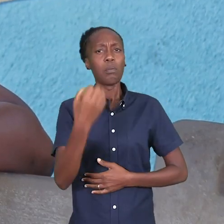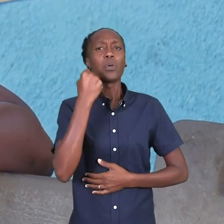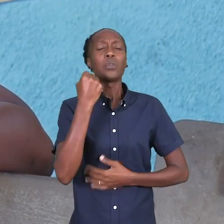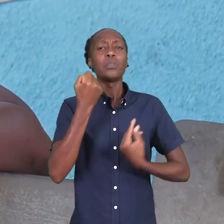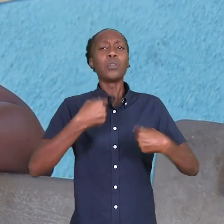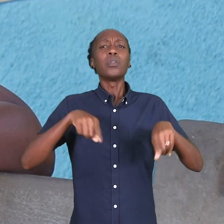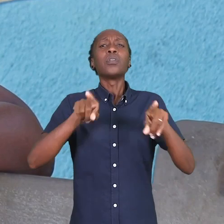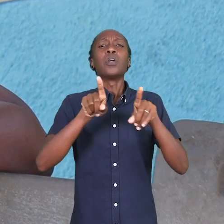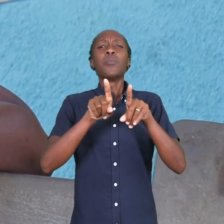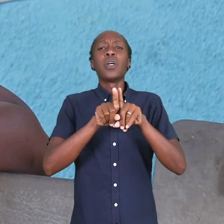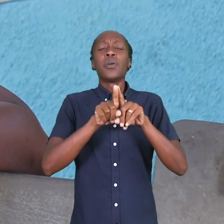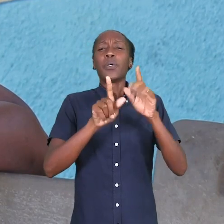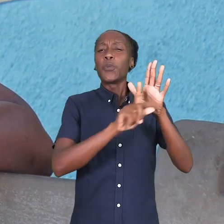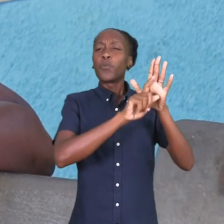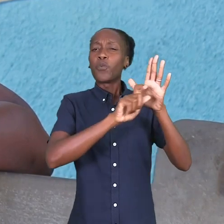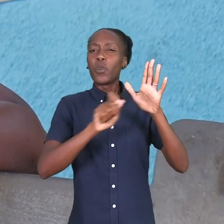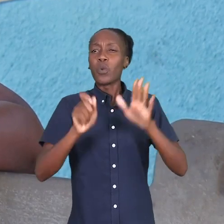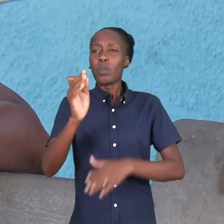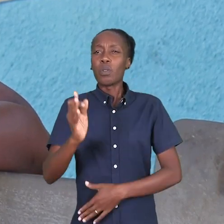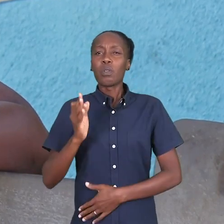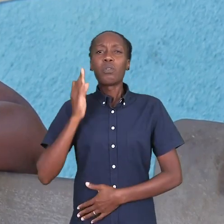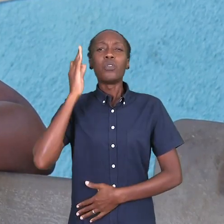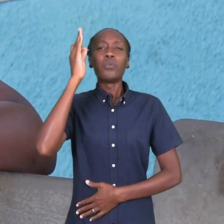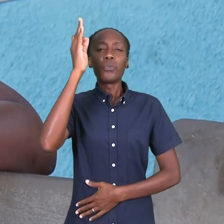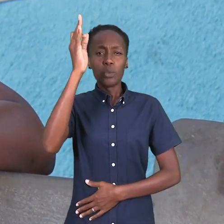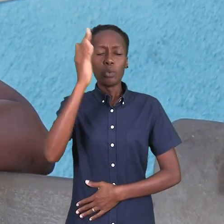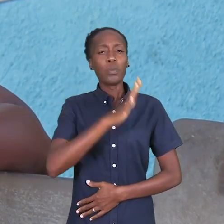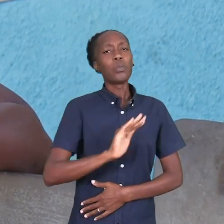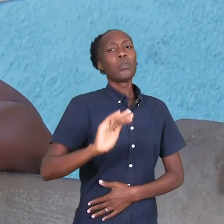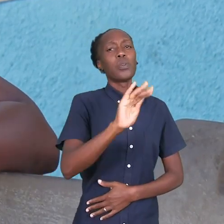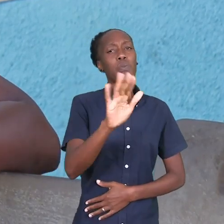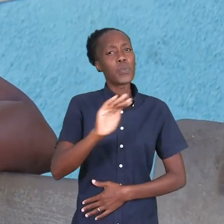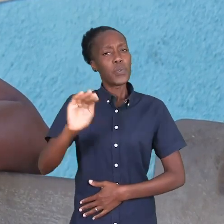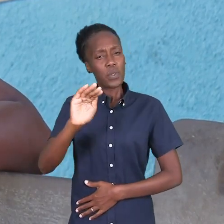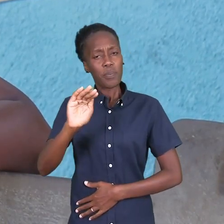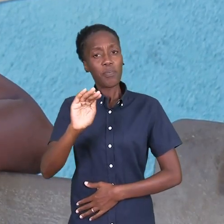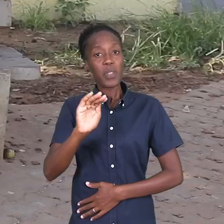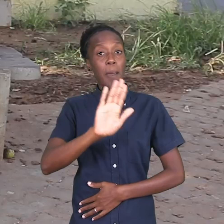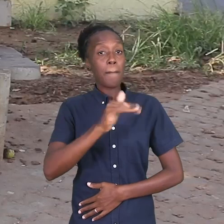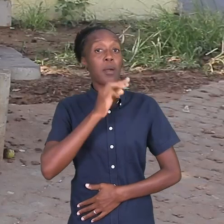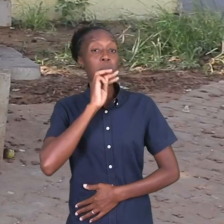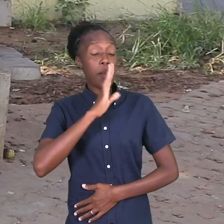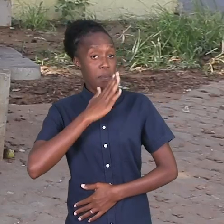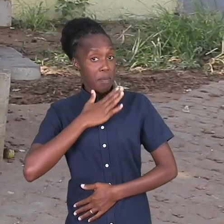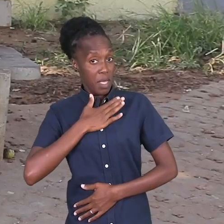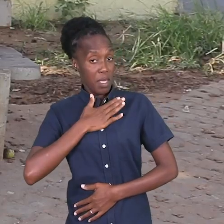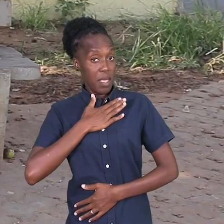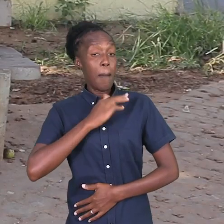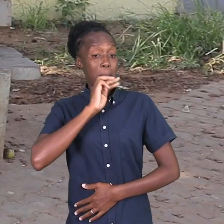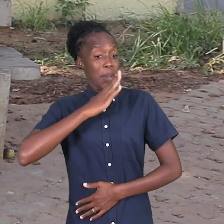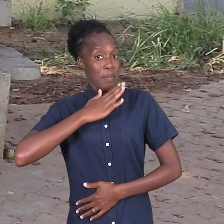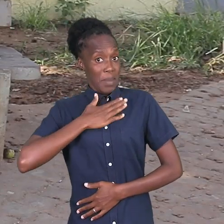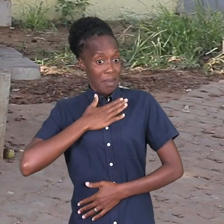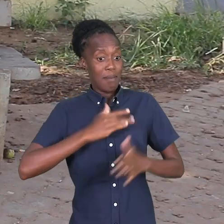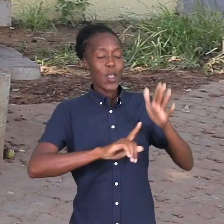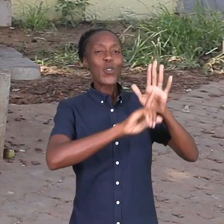minha vida e ser capaz de ser um exemplo para a sociedade. Uhum. E ser